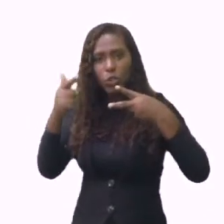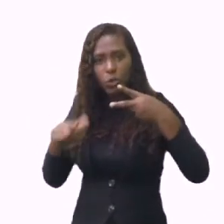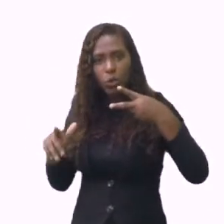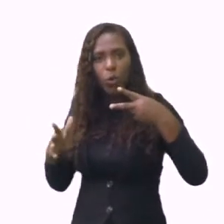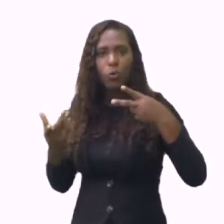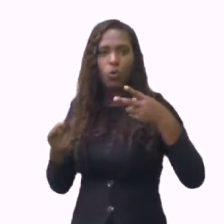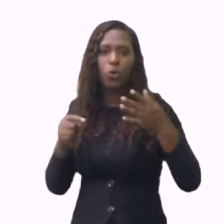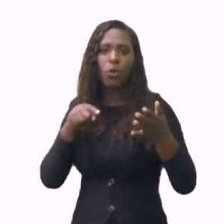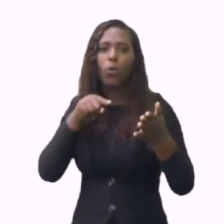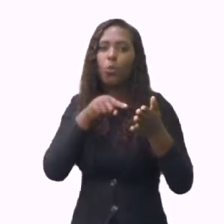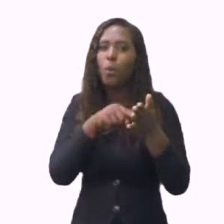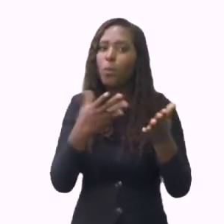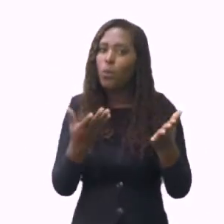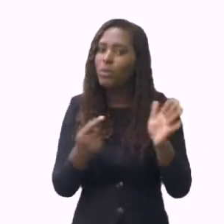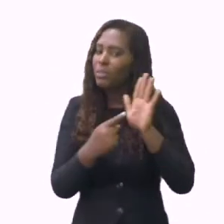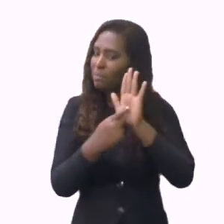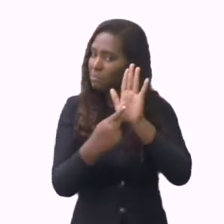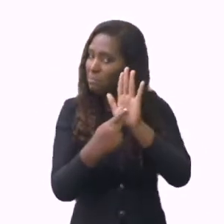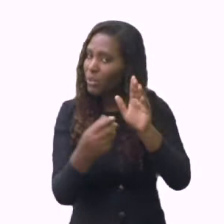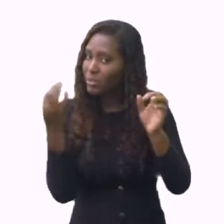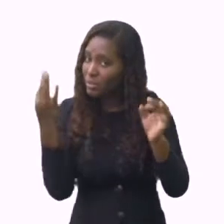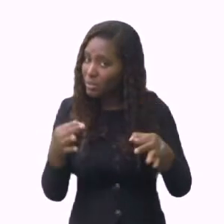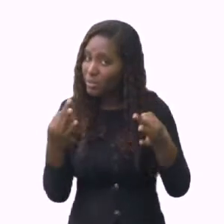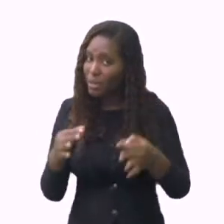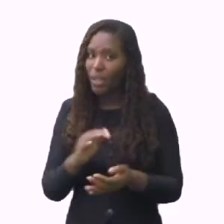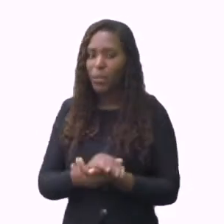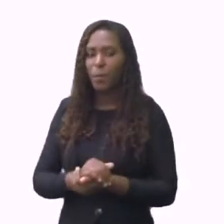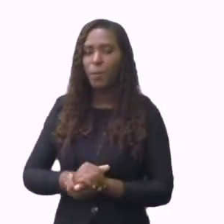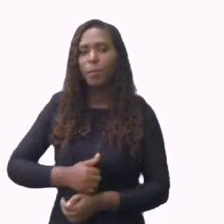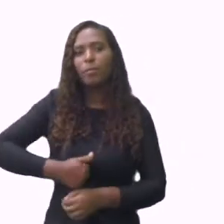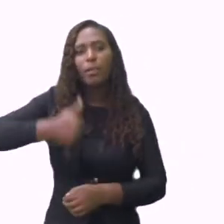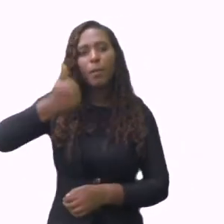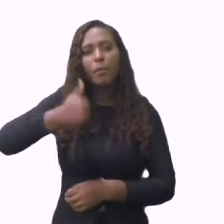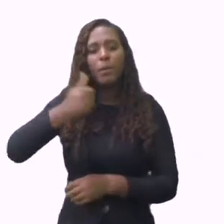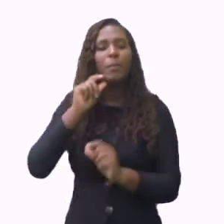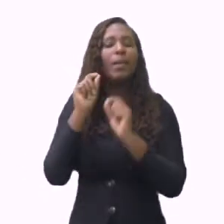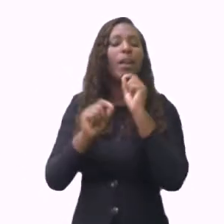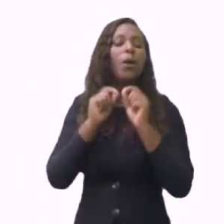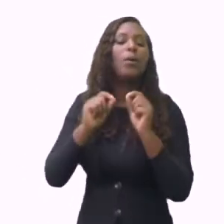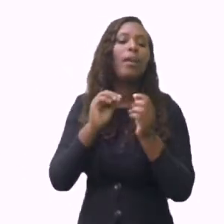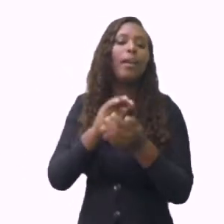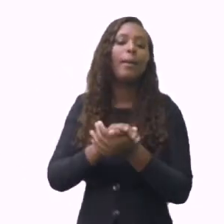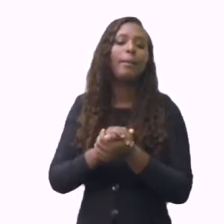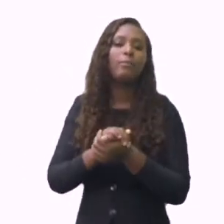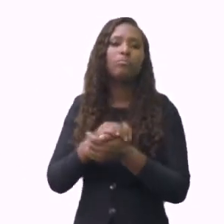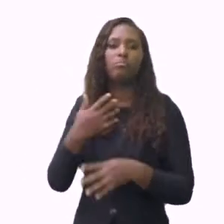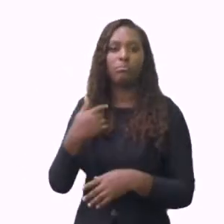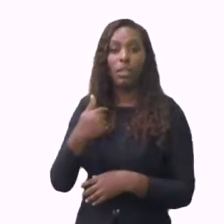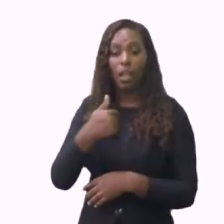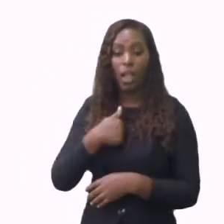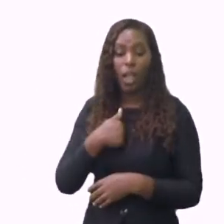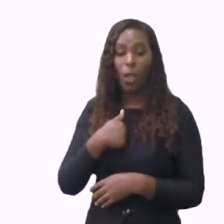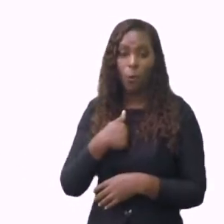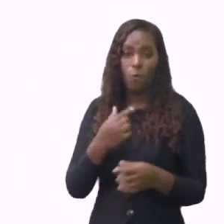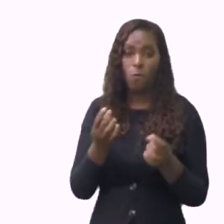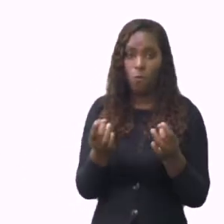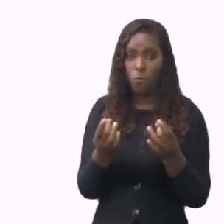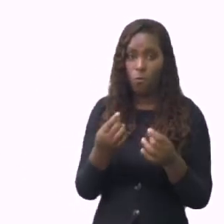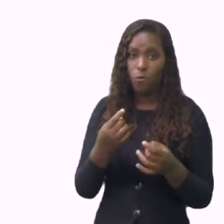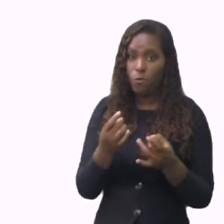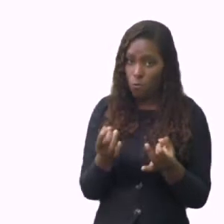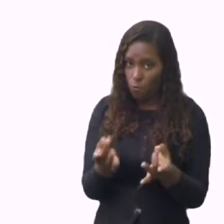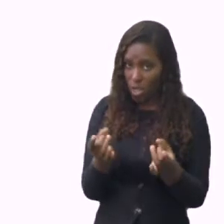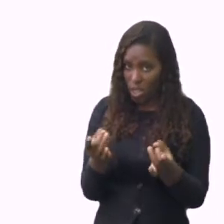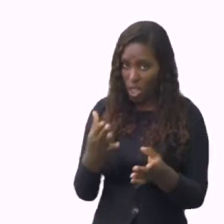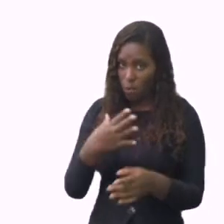aparecem, com a pontuação que aparece. A primeira, então, estou vendendo meu filho. E a